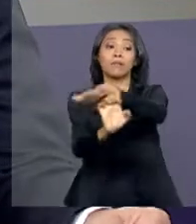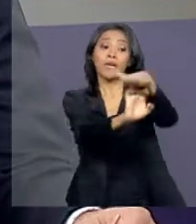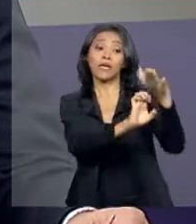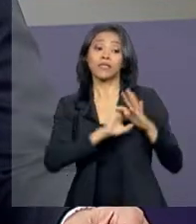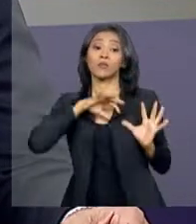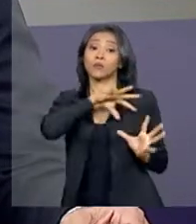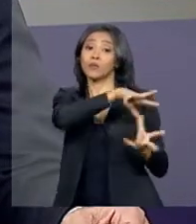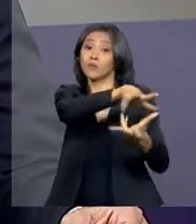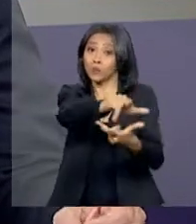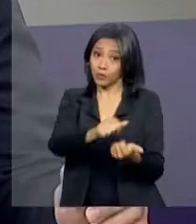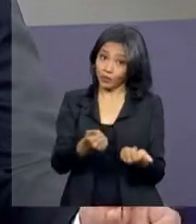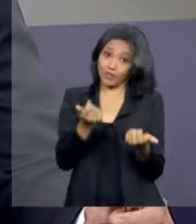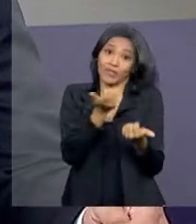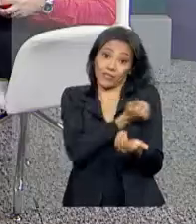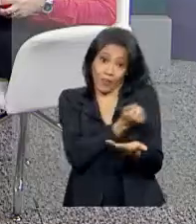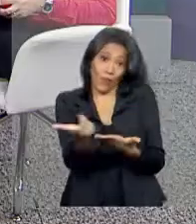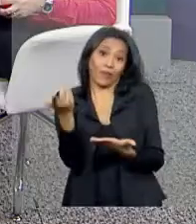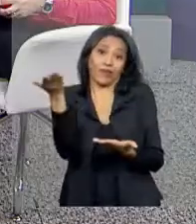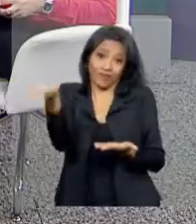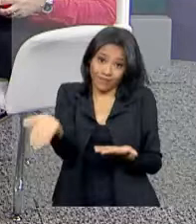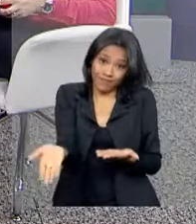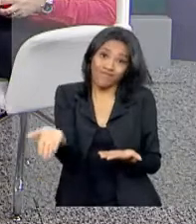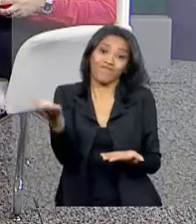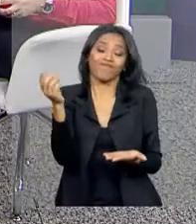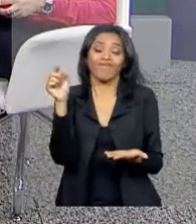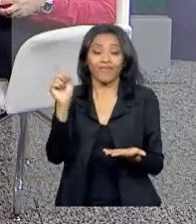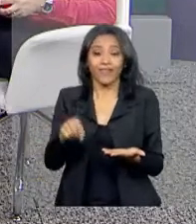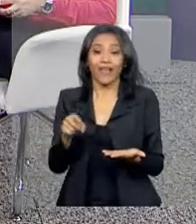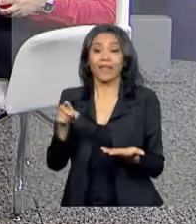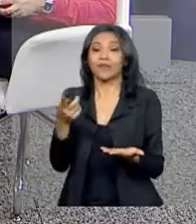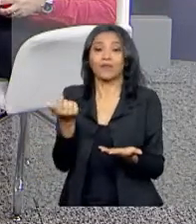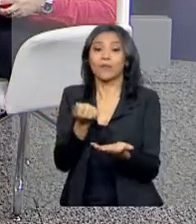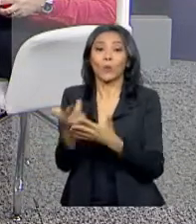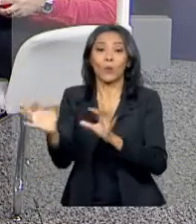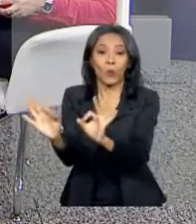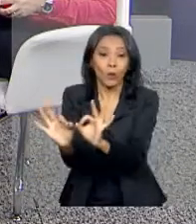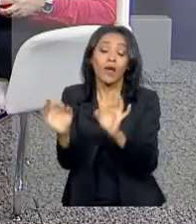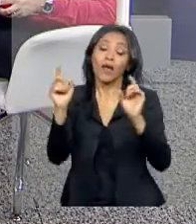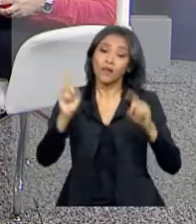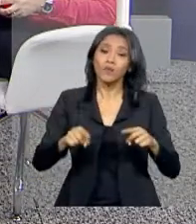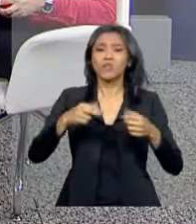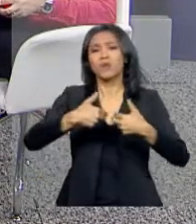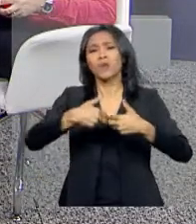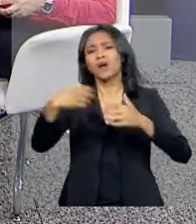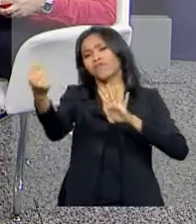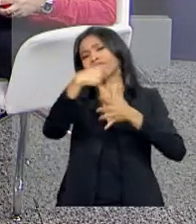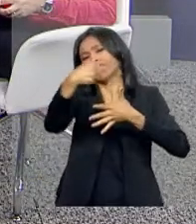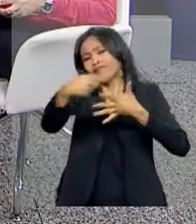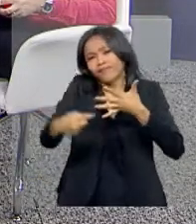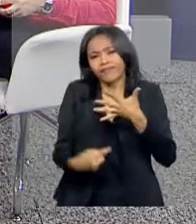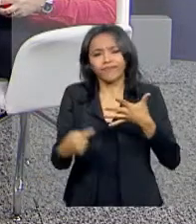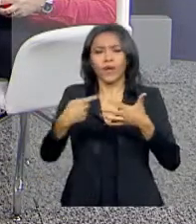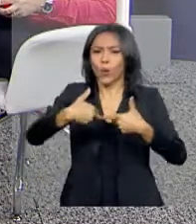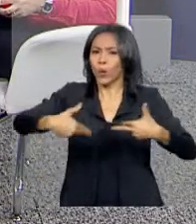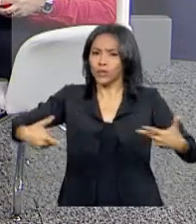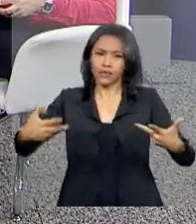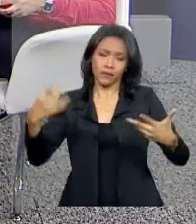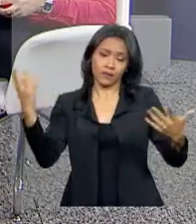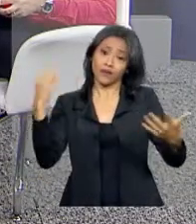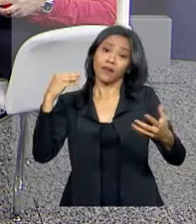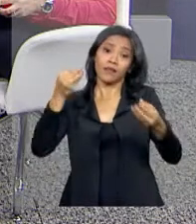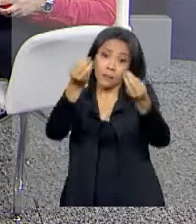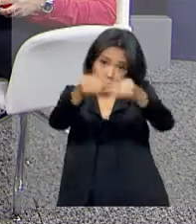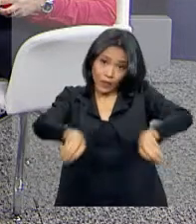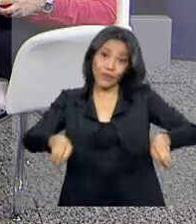compram petróleo do irã e estados unidos está colocando em prática isso então são fatores externos que levam a esse maior apetite em